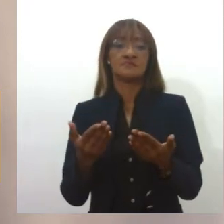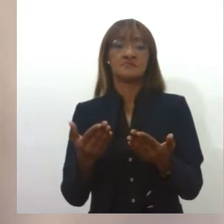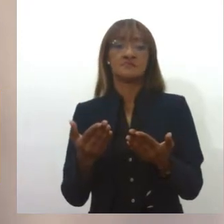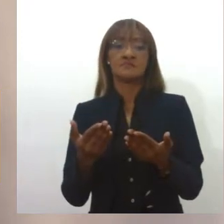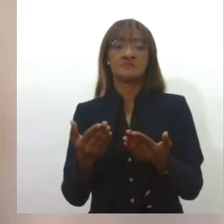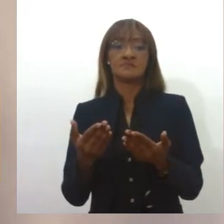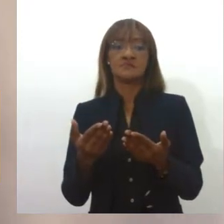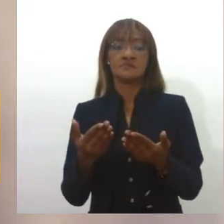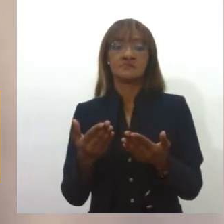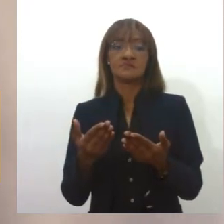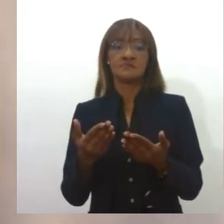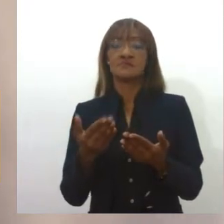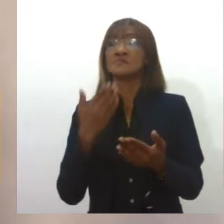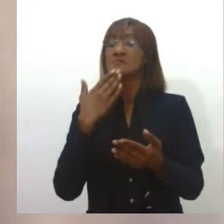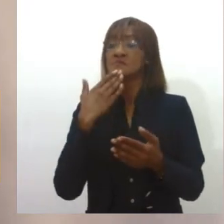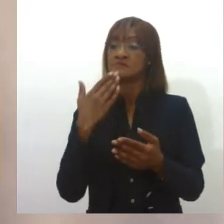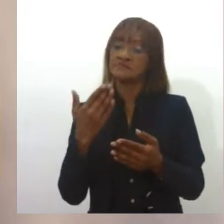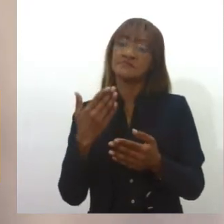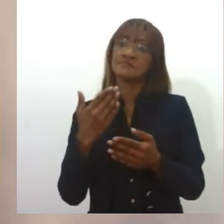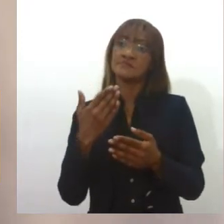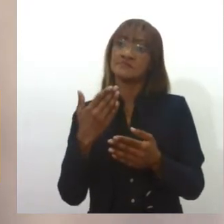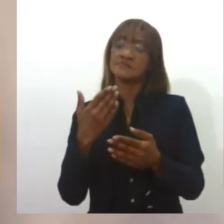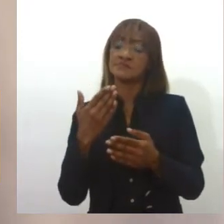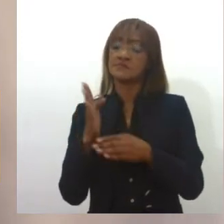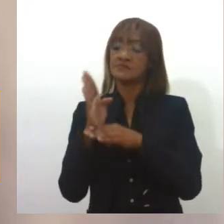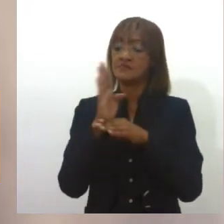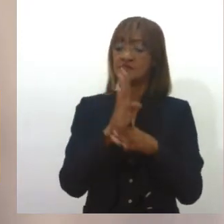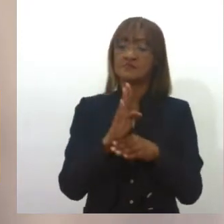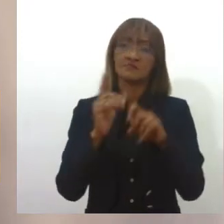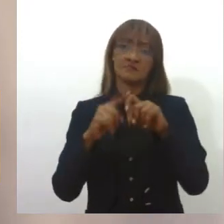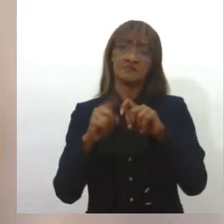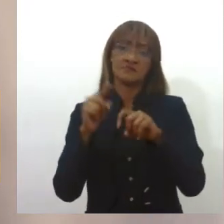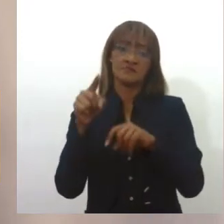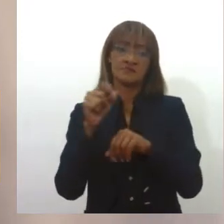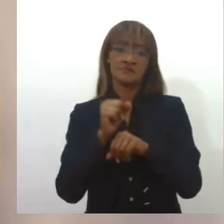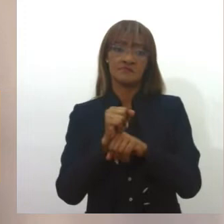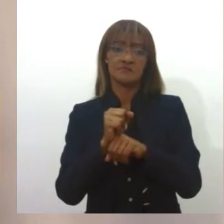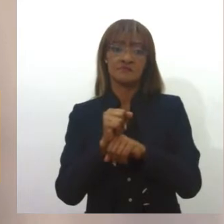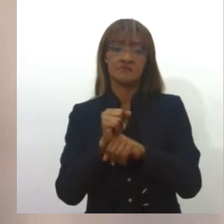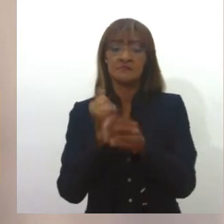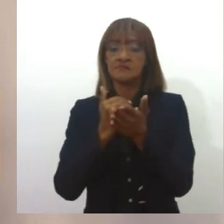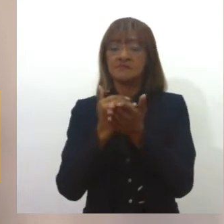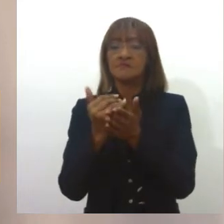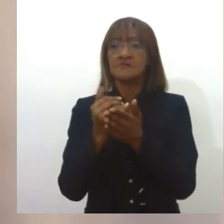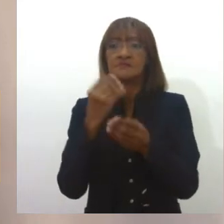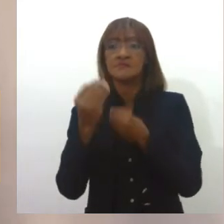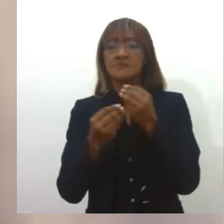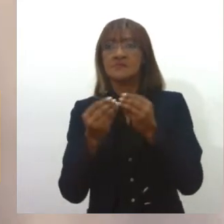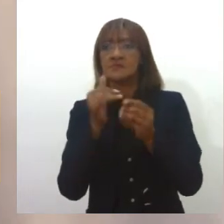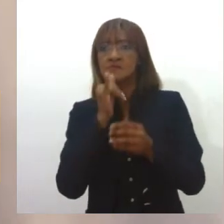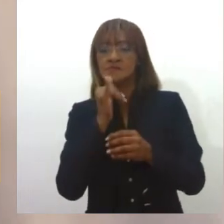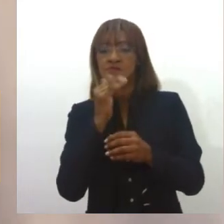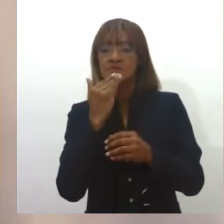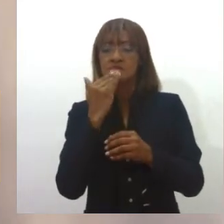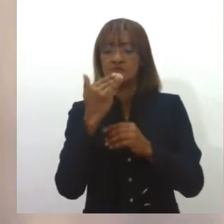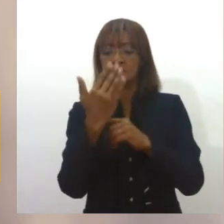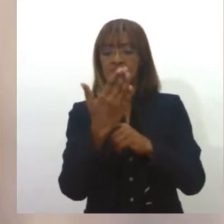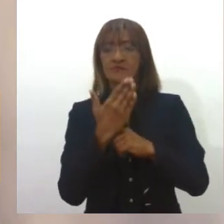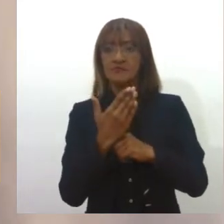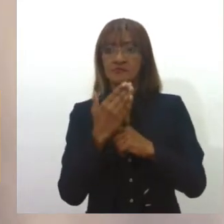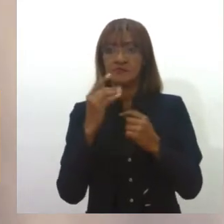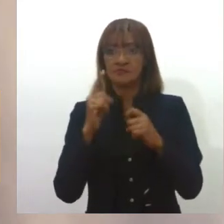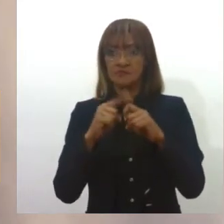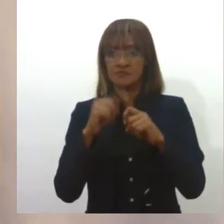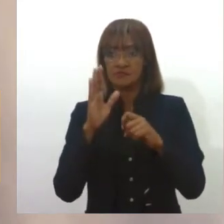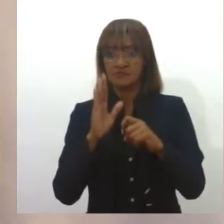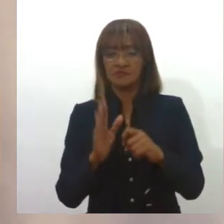ajuda do seu clínico, do seu endócrino, para iniciar um tratamento mais precoce possível.